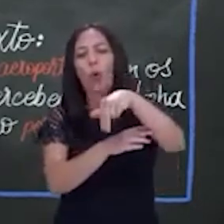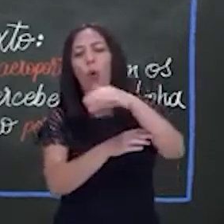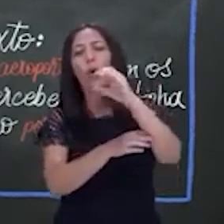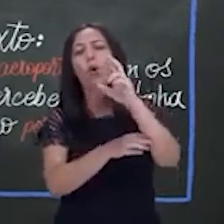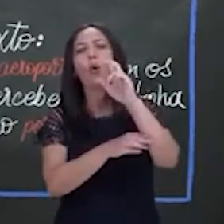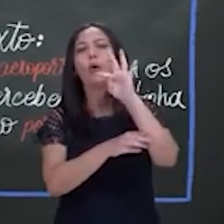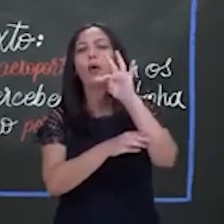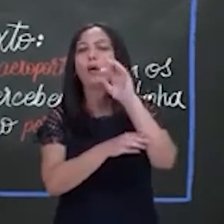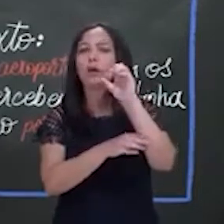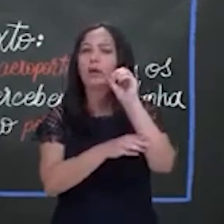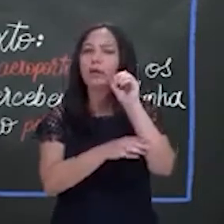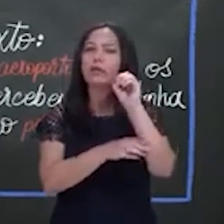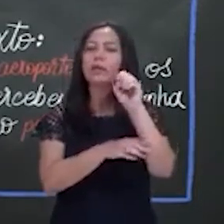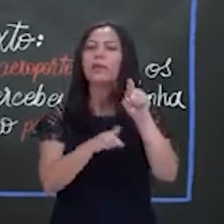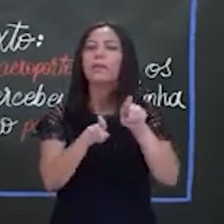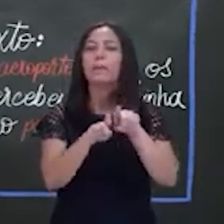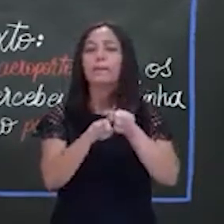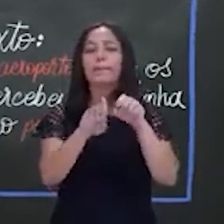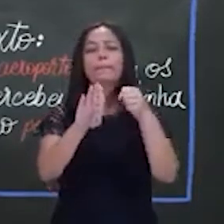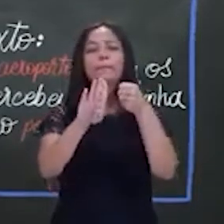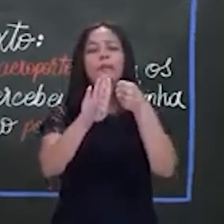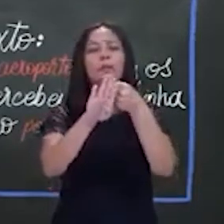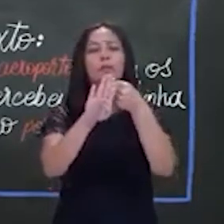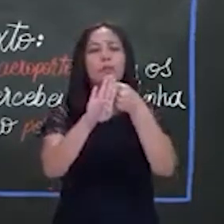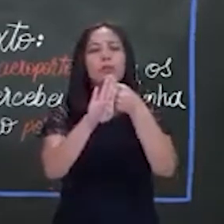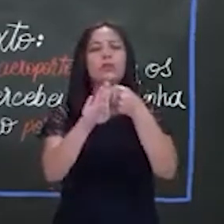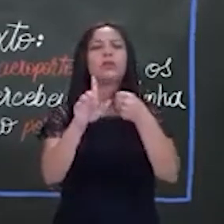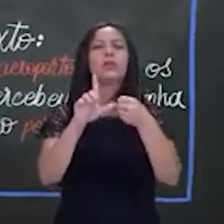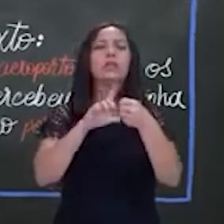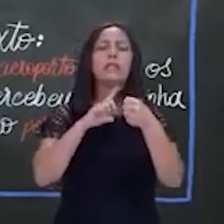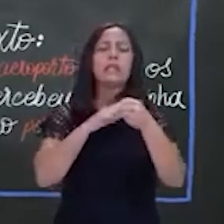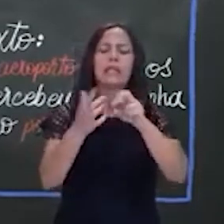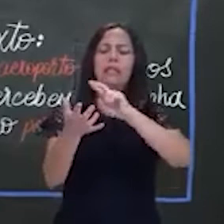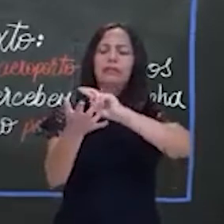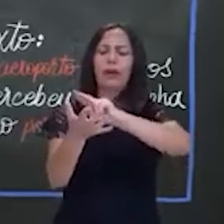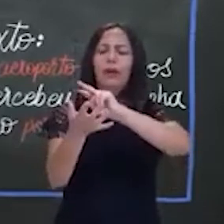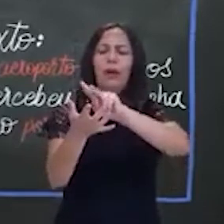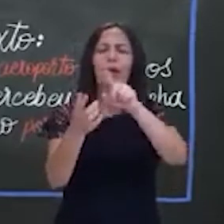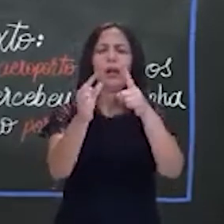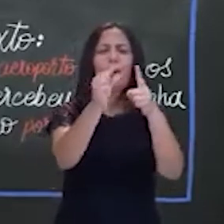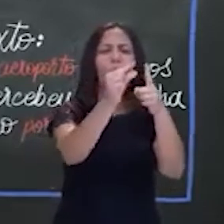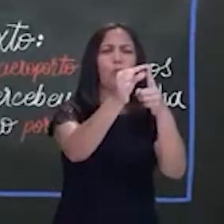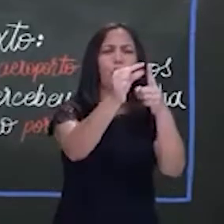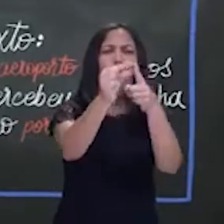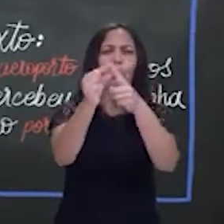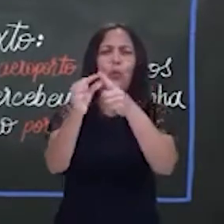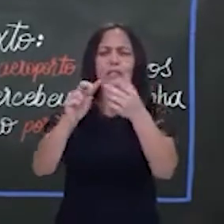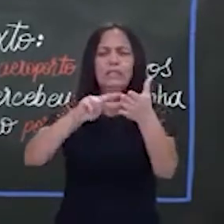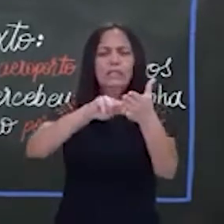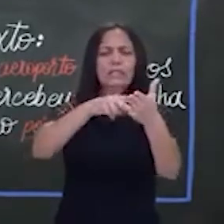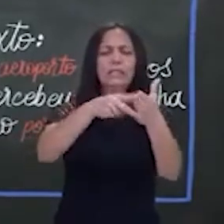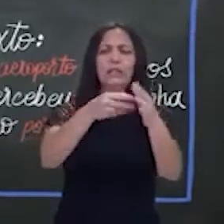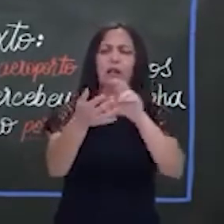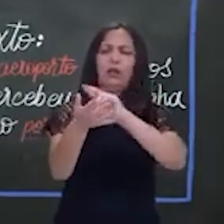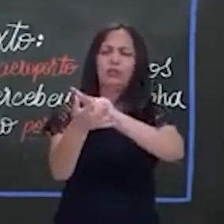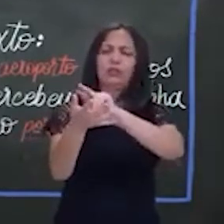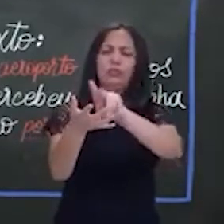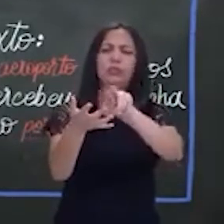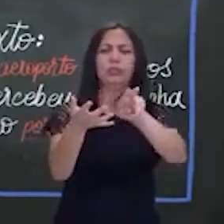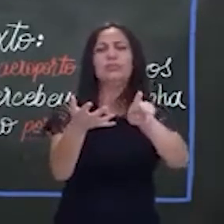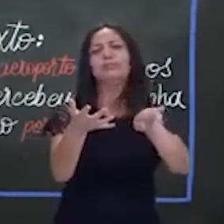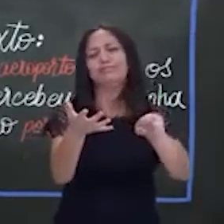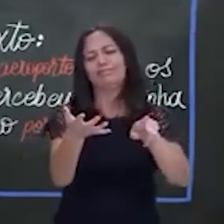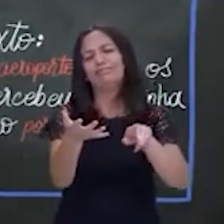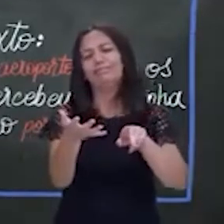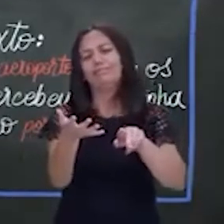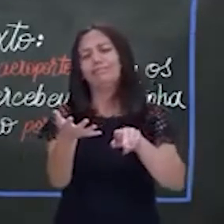mas dentro dessa gaveta tem uma variedade enorme. Pensa numa gaveta bem colorida, com muitos objetos diferentes. Isso é meio que o papel do substantivo também, mostrar pra